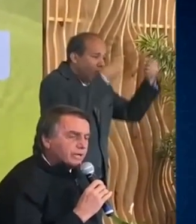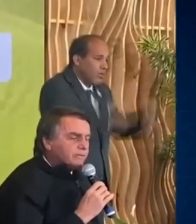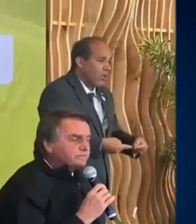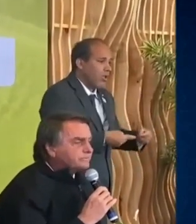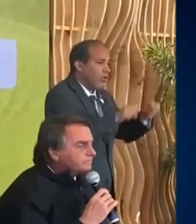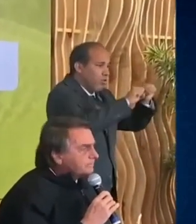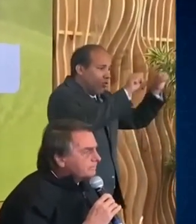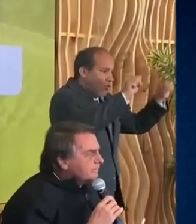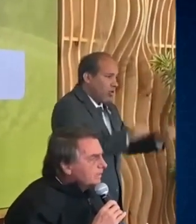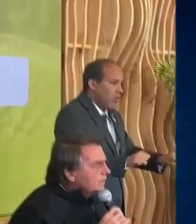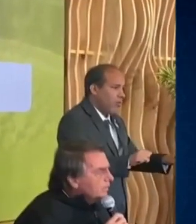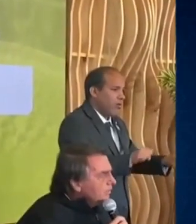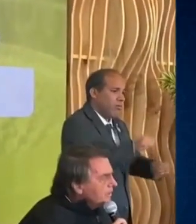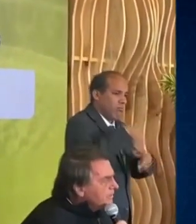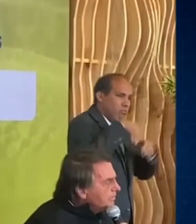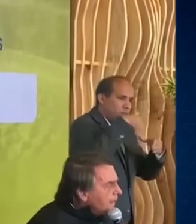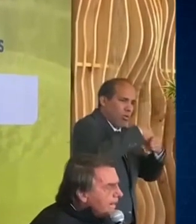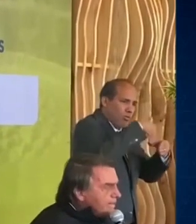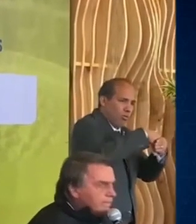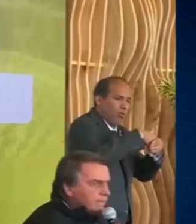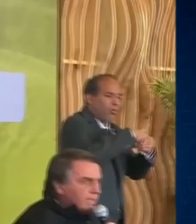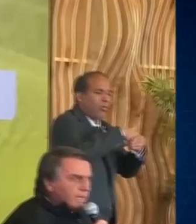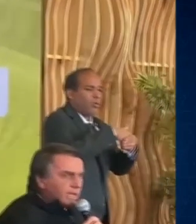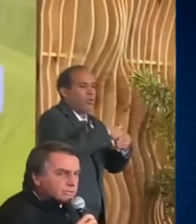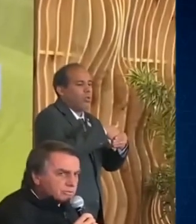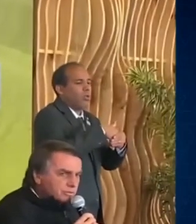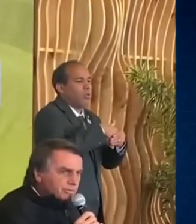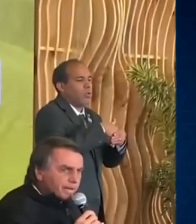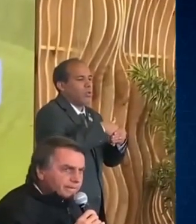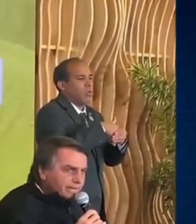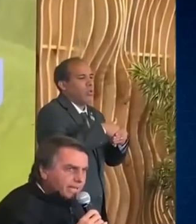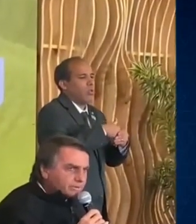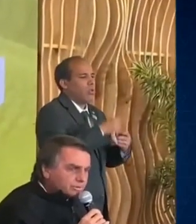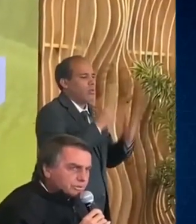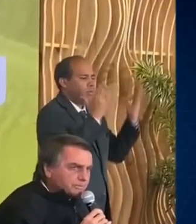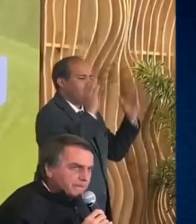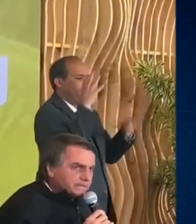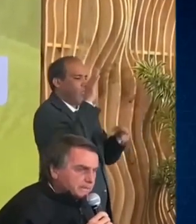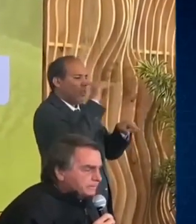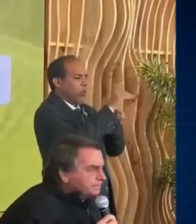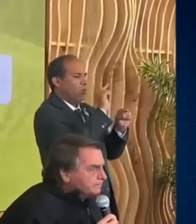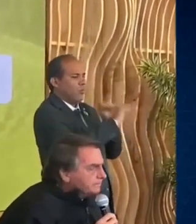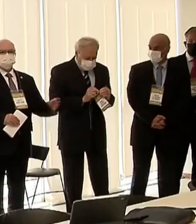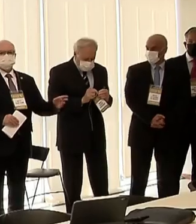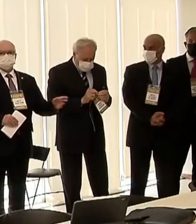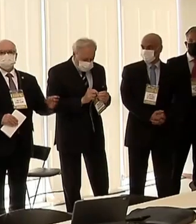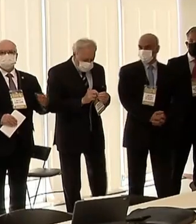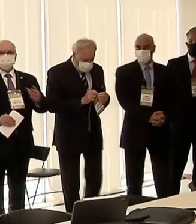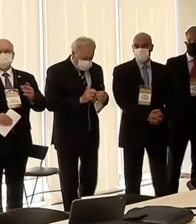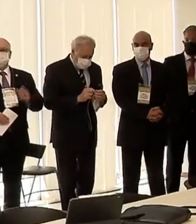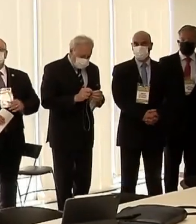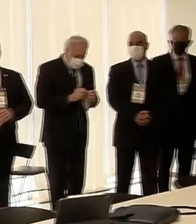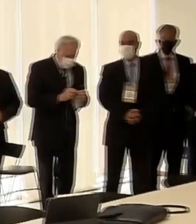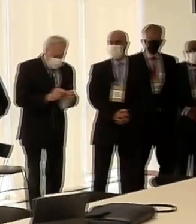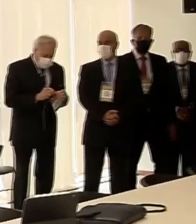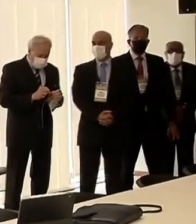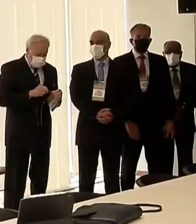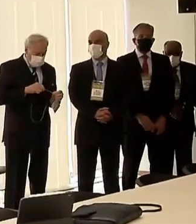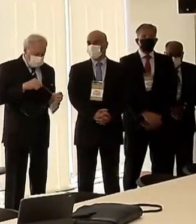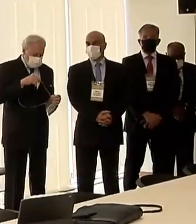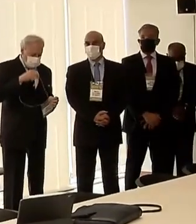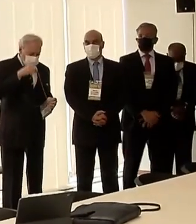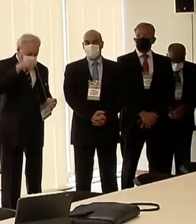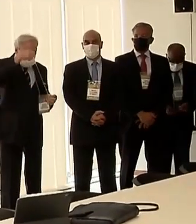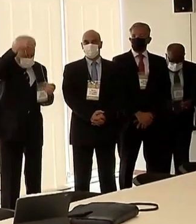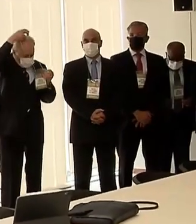enfrentar um sistema eleitoral onde paire a sombra da suspeição. Autoridades, como os ministros